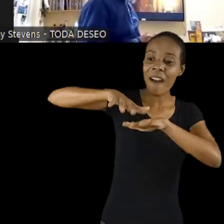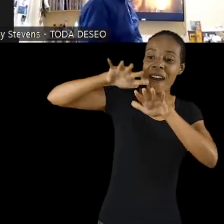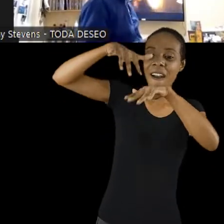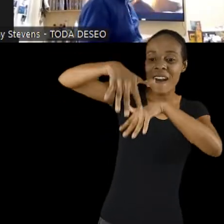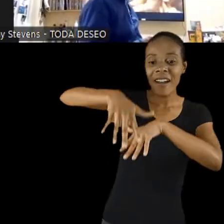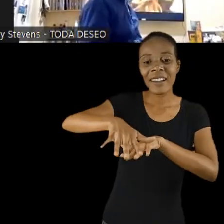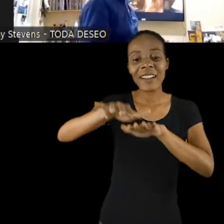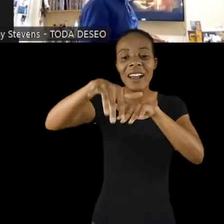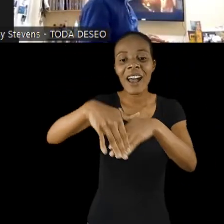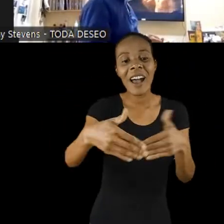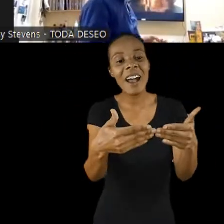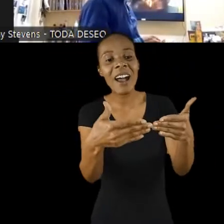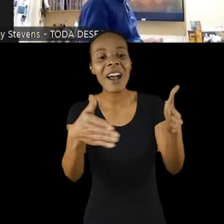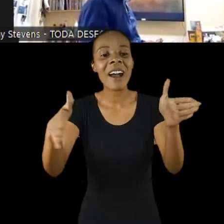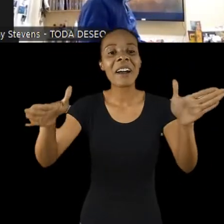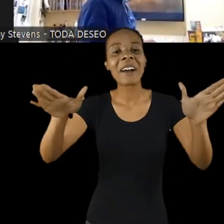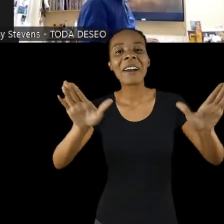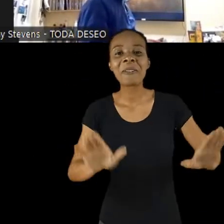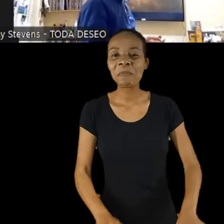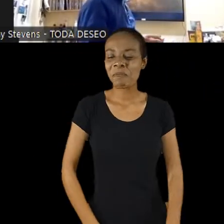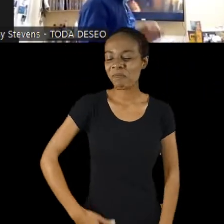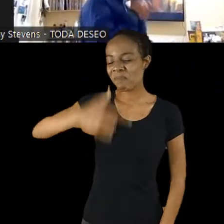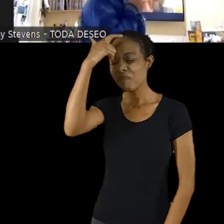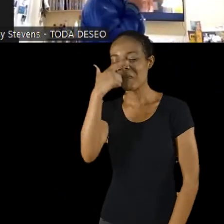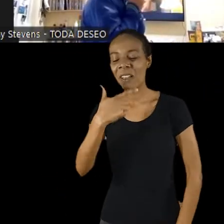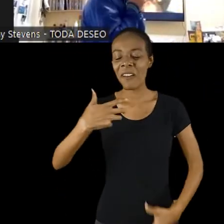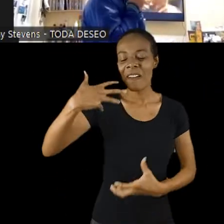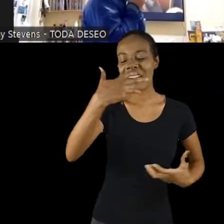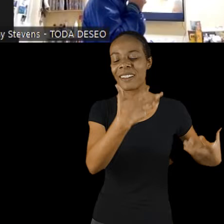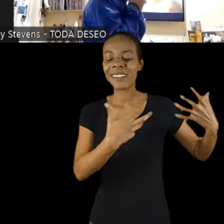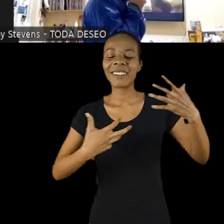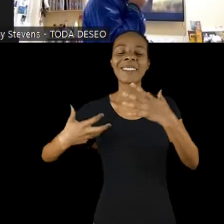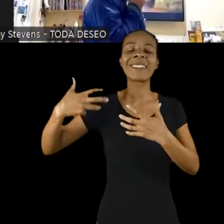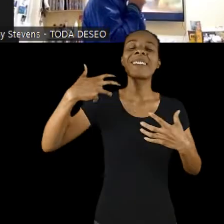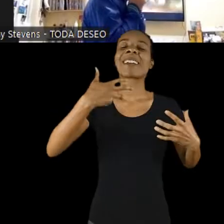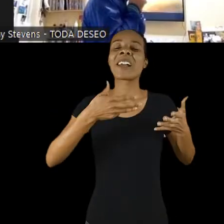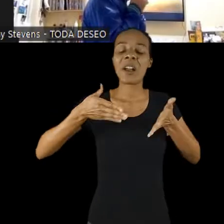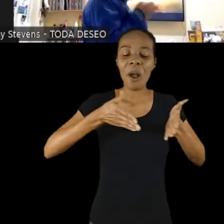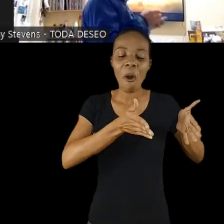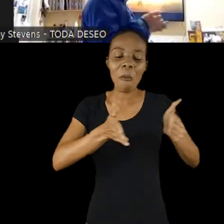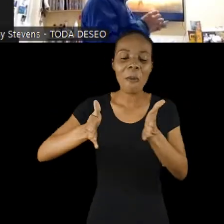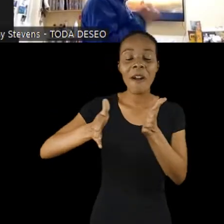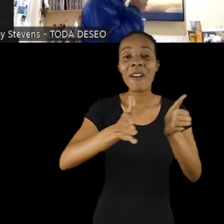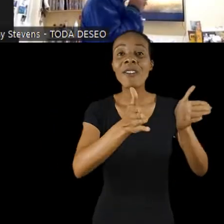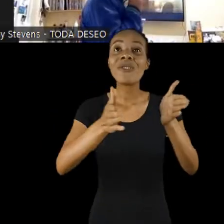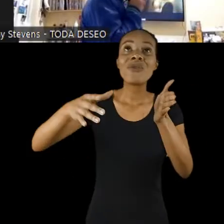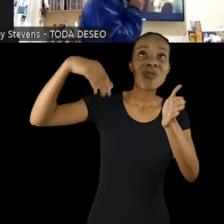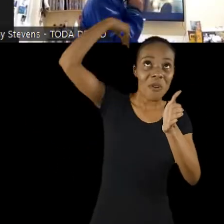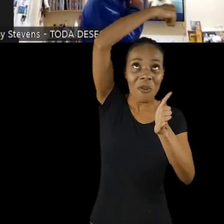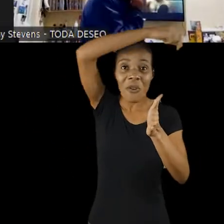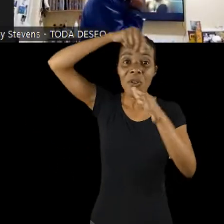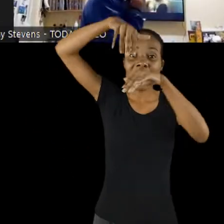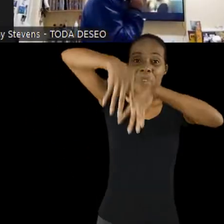Eu quero cantar a quem abre os caminhos é